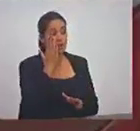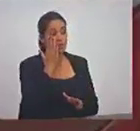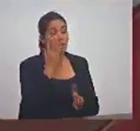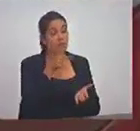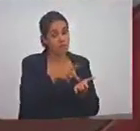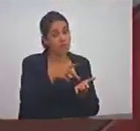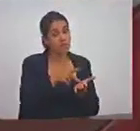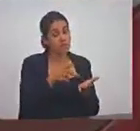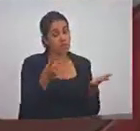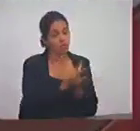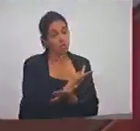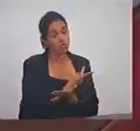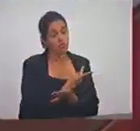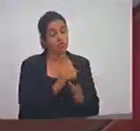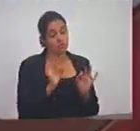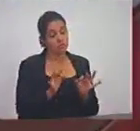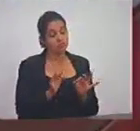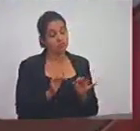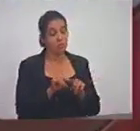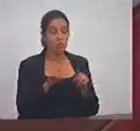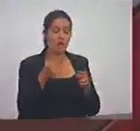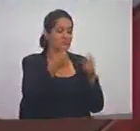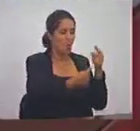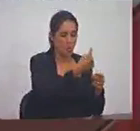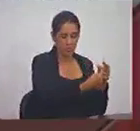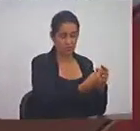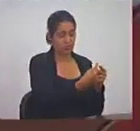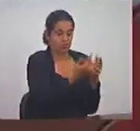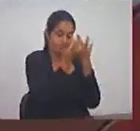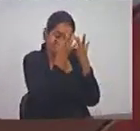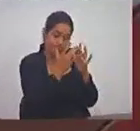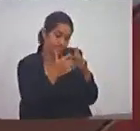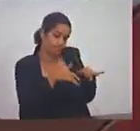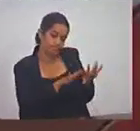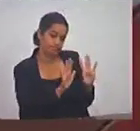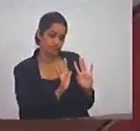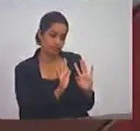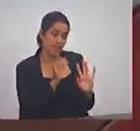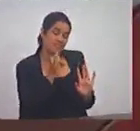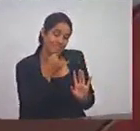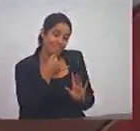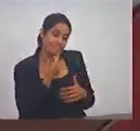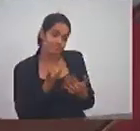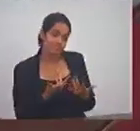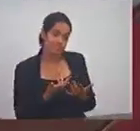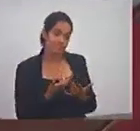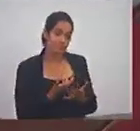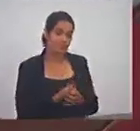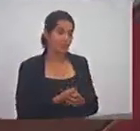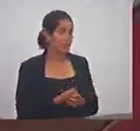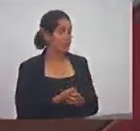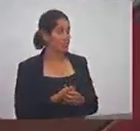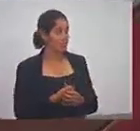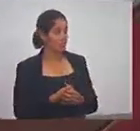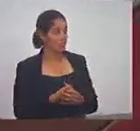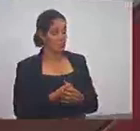está acontecendo hoje, mas isso aí é outro problema, parte política. E dizer que, infelizmente, às vezes, por causa dessas pessoas, inclusive, vou até ler